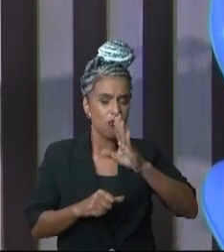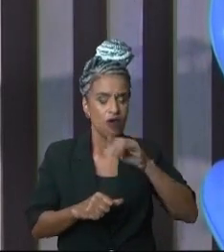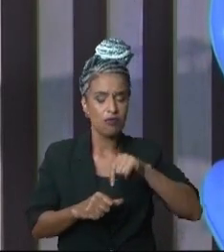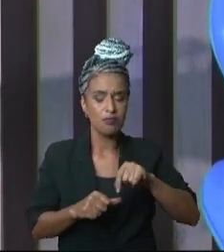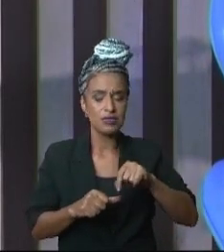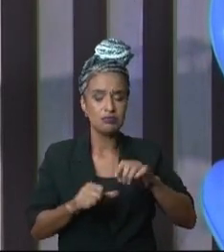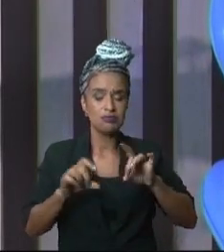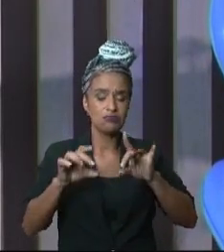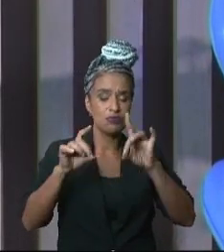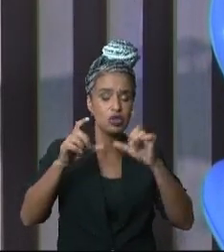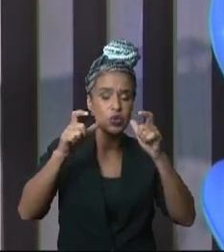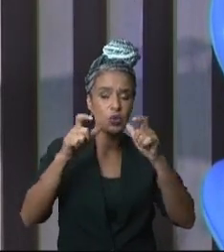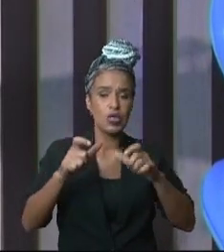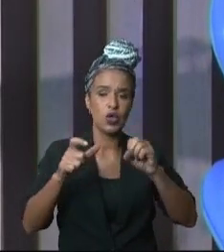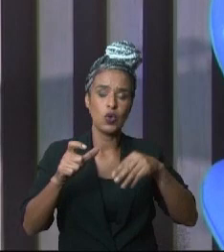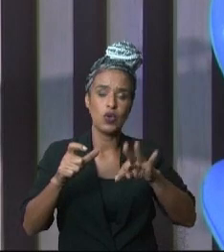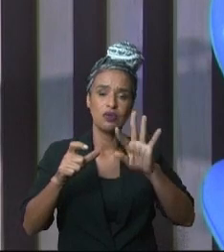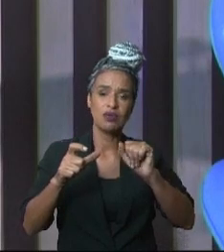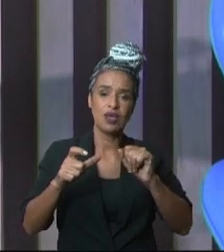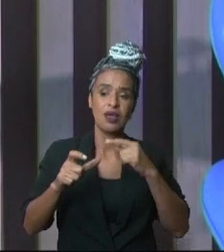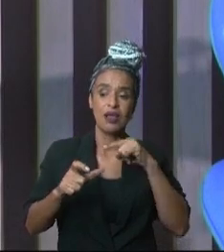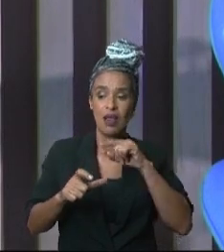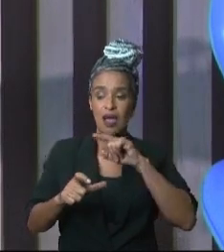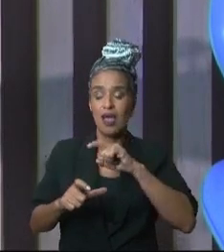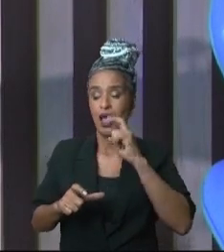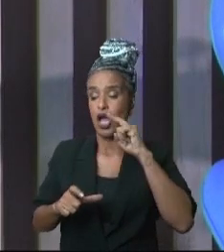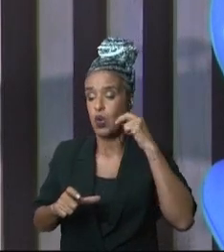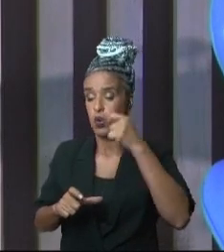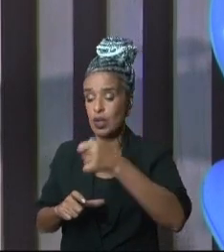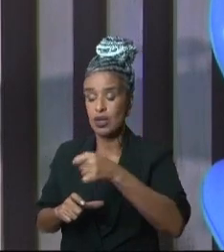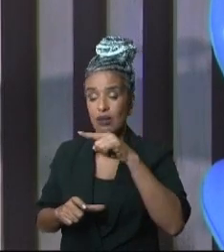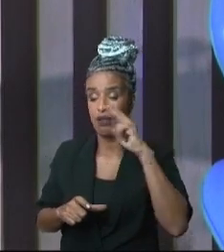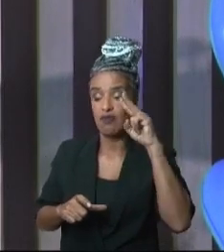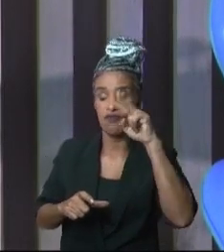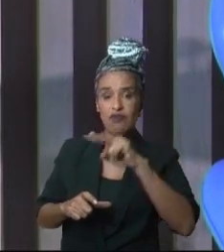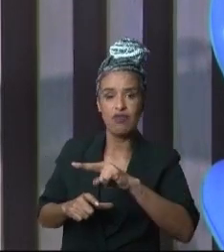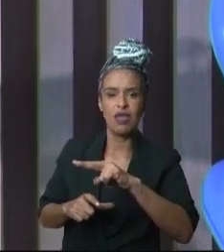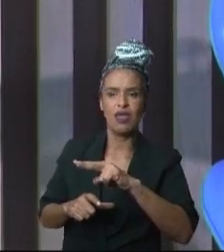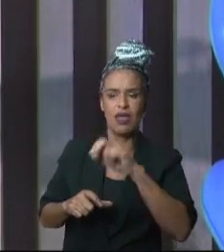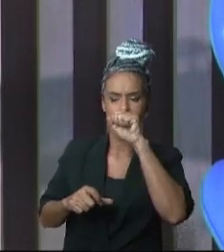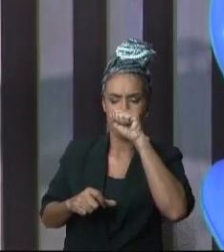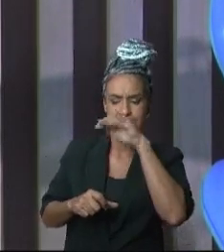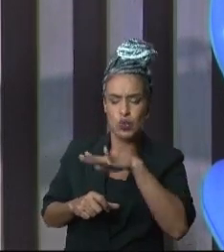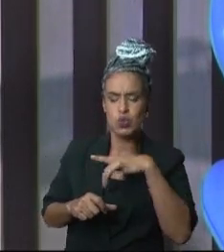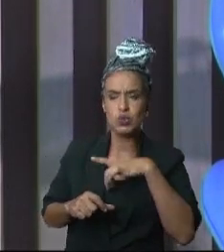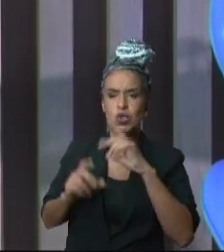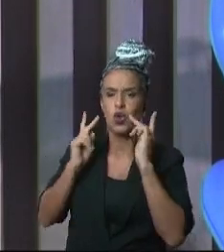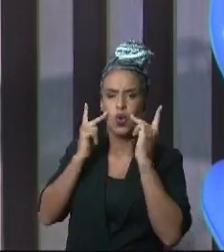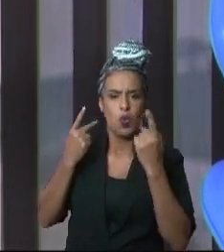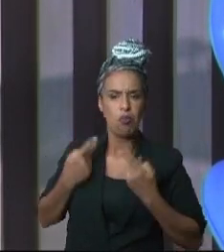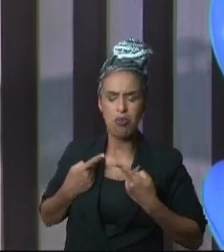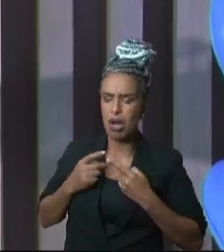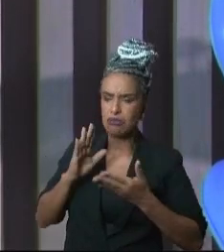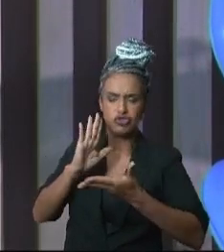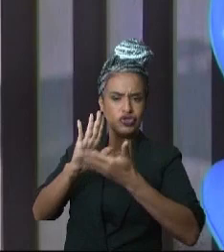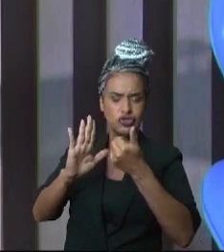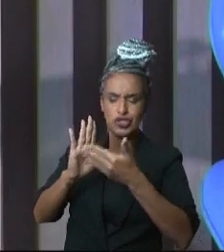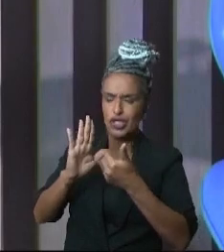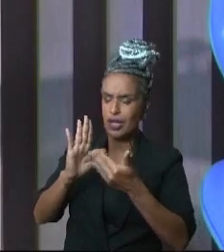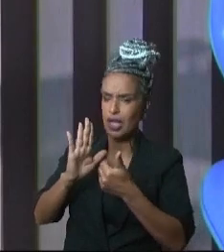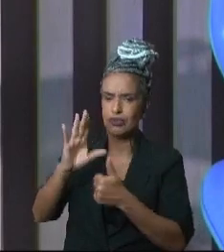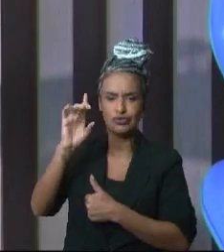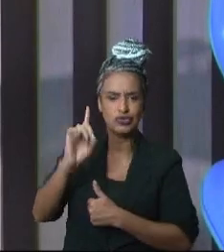a ver com a Ucrânia, milhões de pessoas que estão hoje vendo abusos de direitos humanos, crimes de